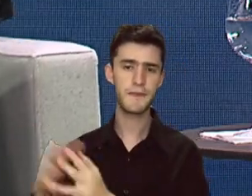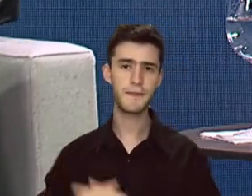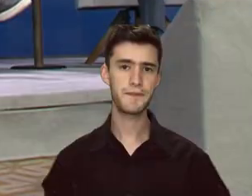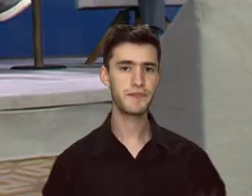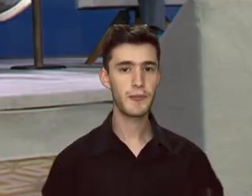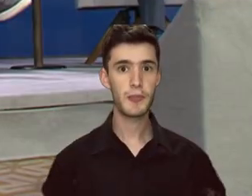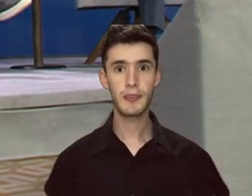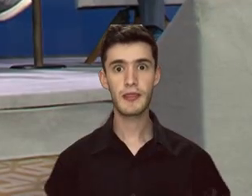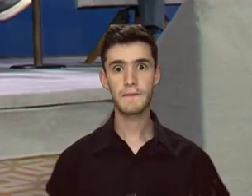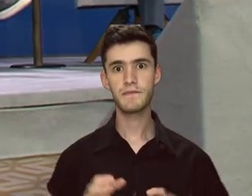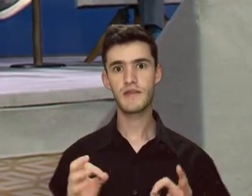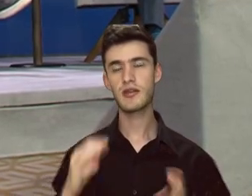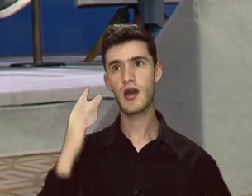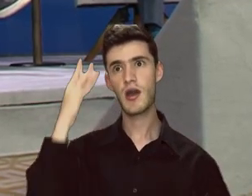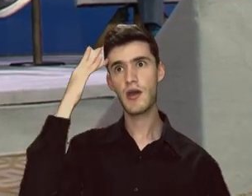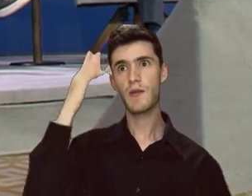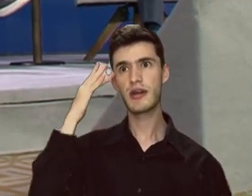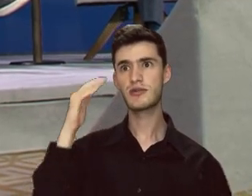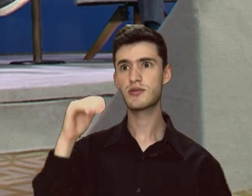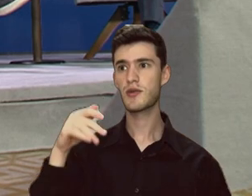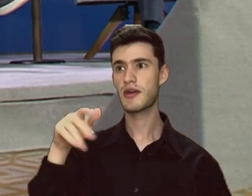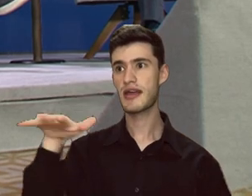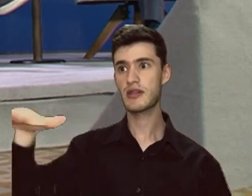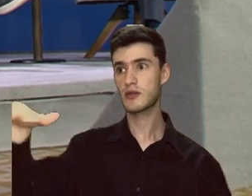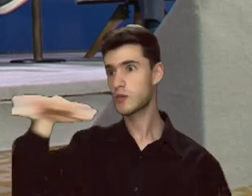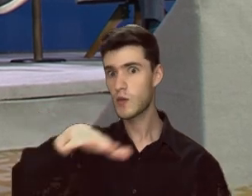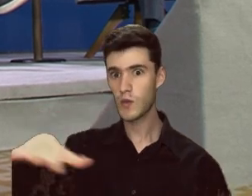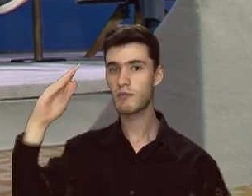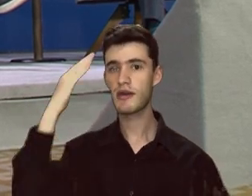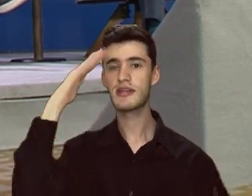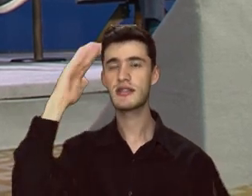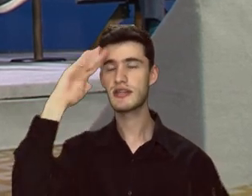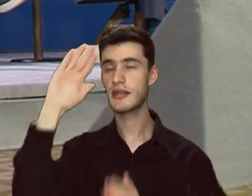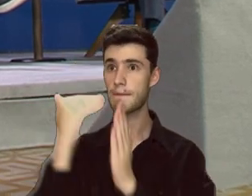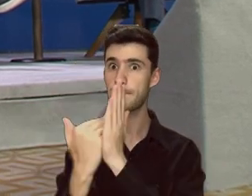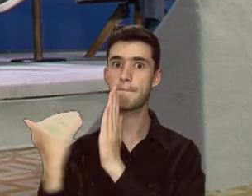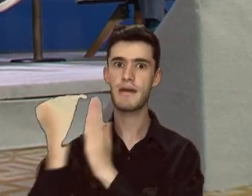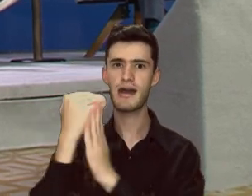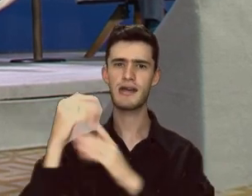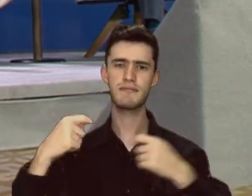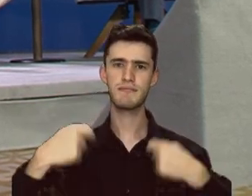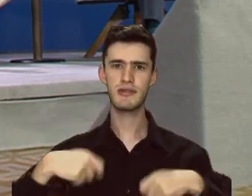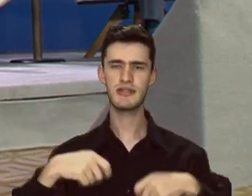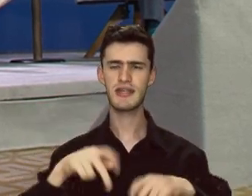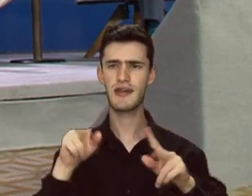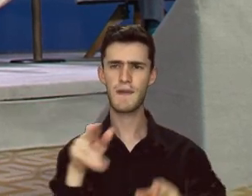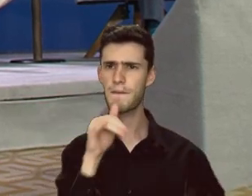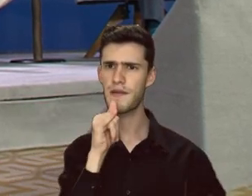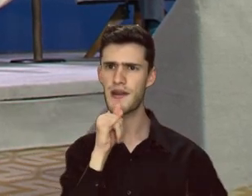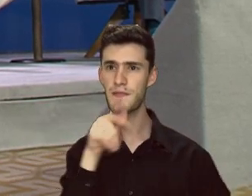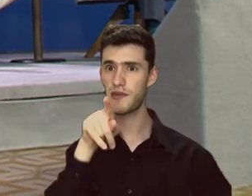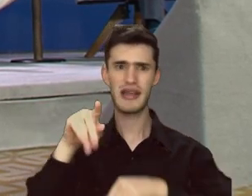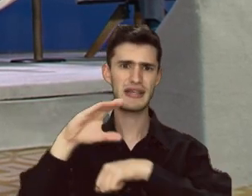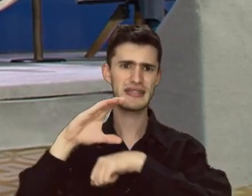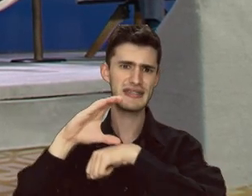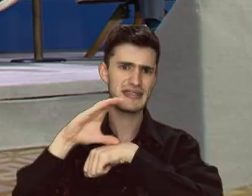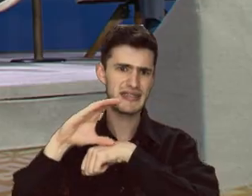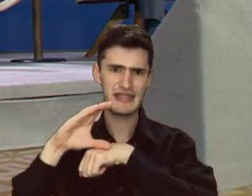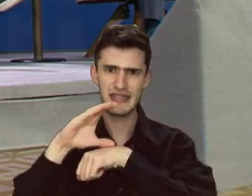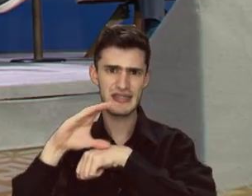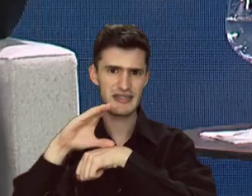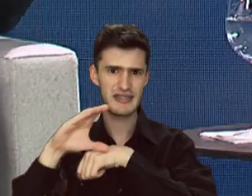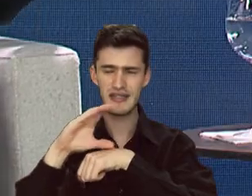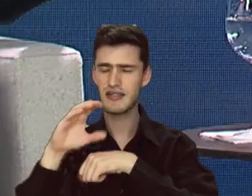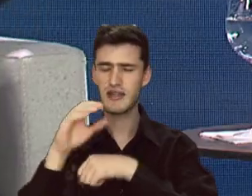de fato acho que precisa ficar menos cinza né sobre sobre essa questão de de uma agricultura